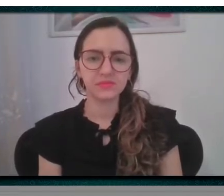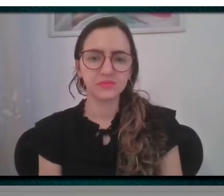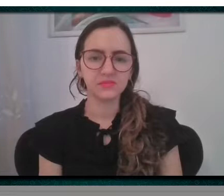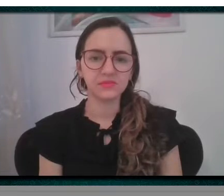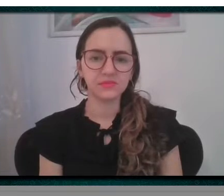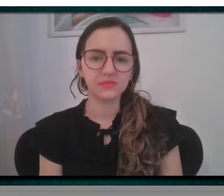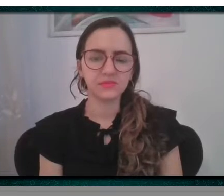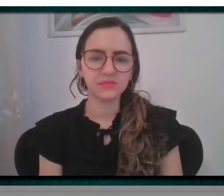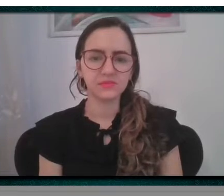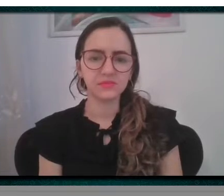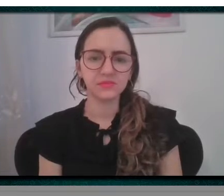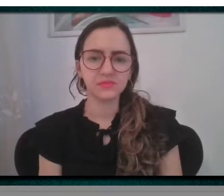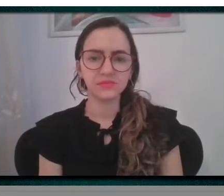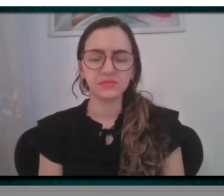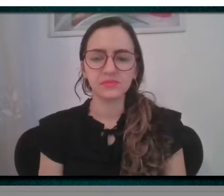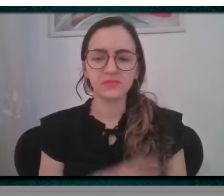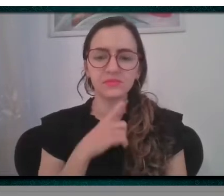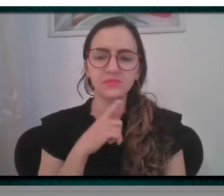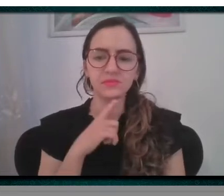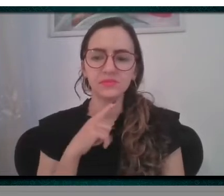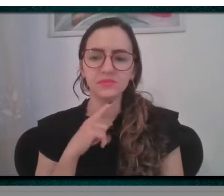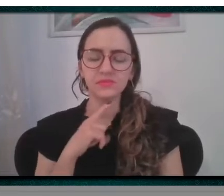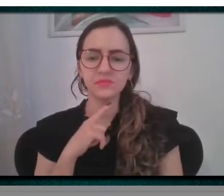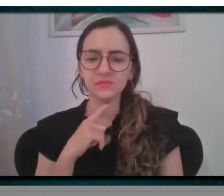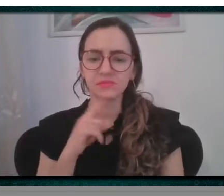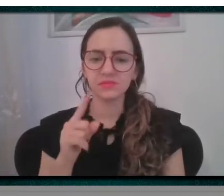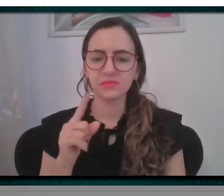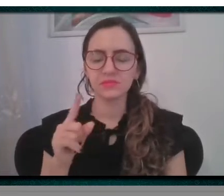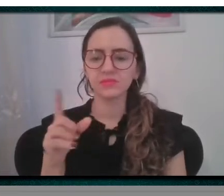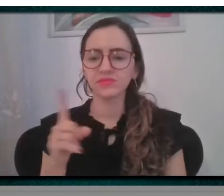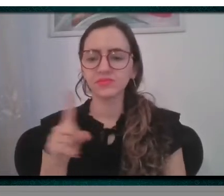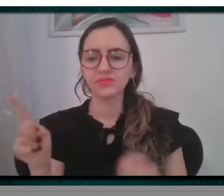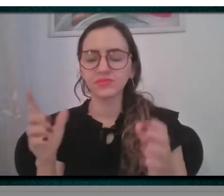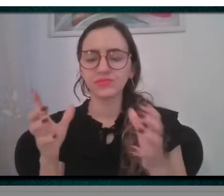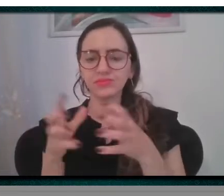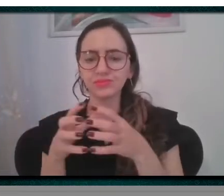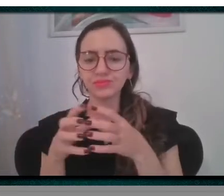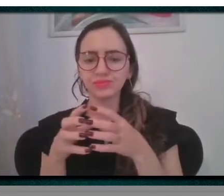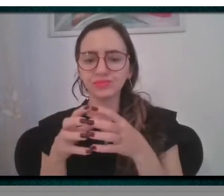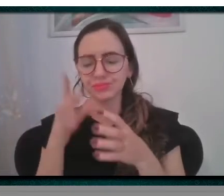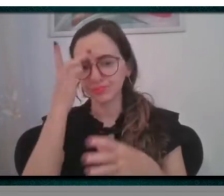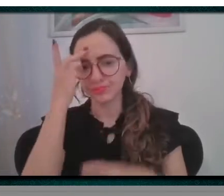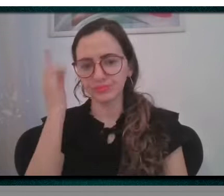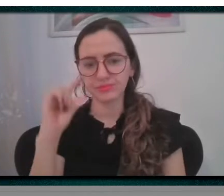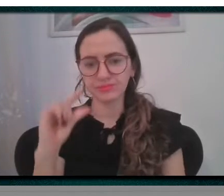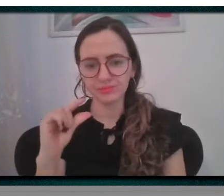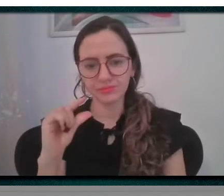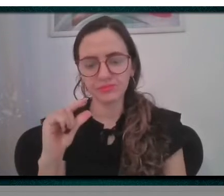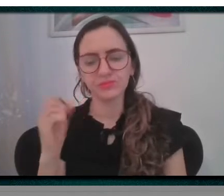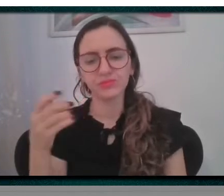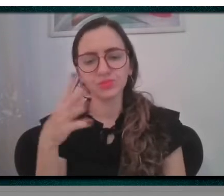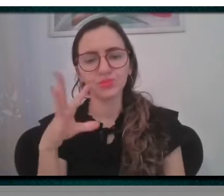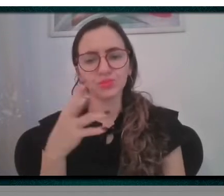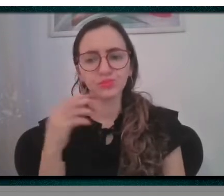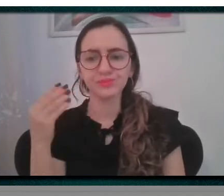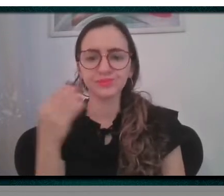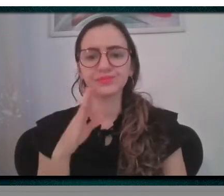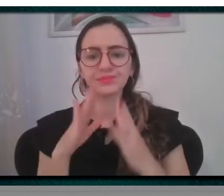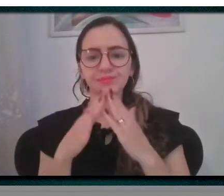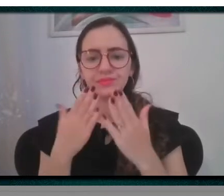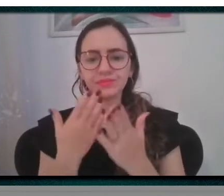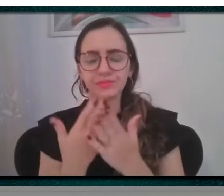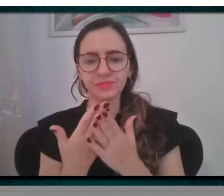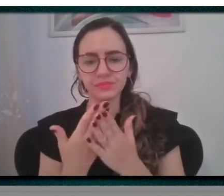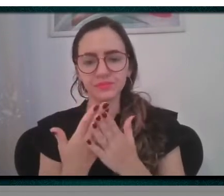não vai ser essa ideia de assíncrono, não, viu, velho? Vai ser aula normal. Peguei a vida para vocês. Turmas que tem mais de 20 alunos, aí